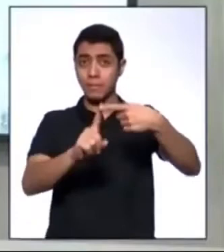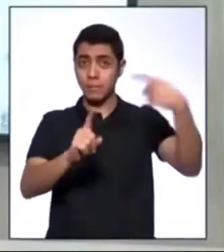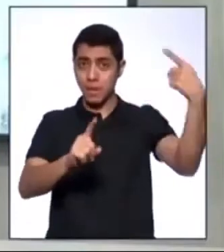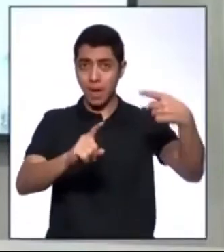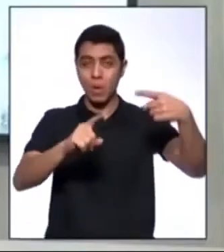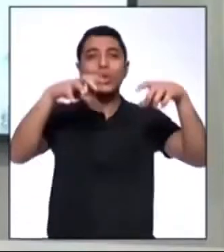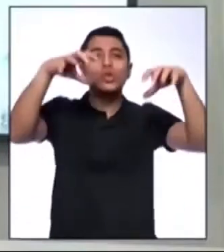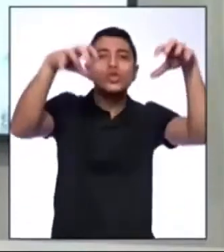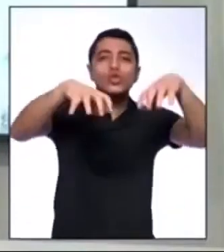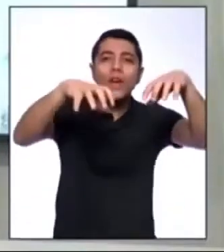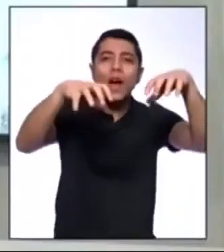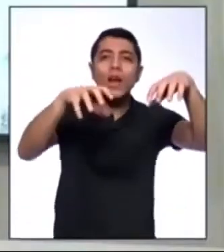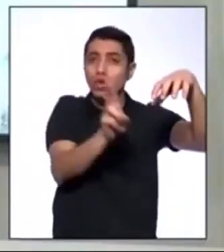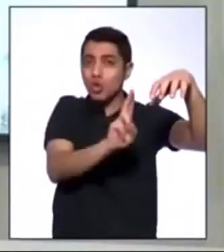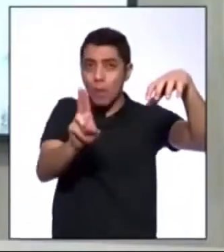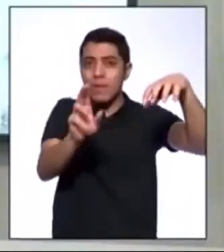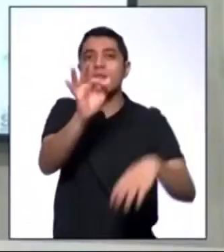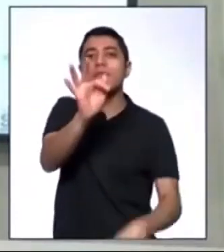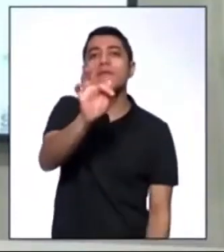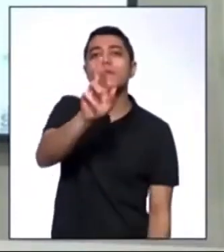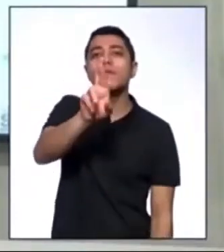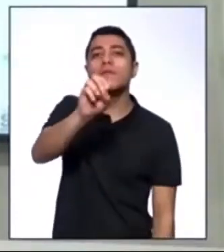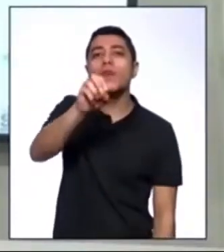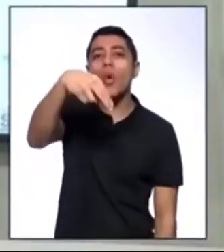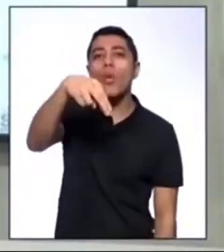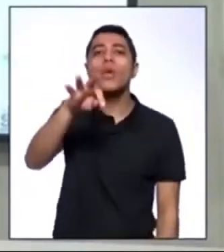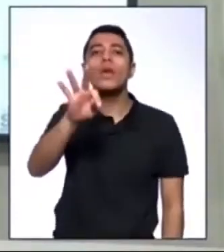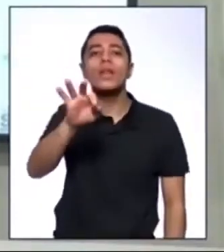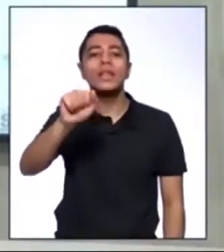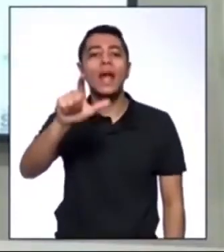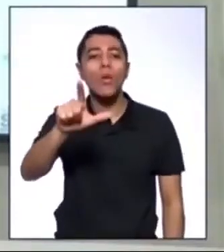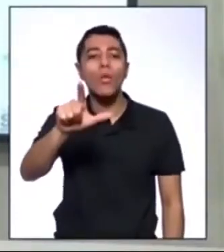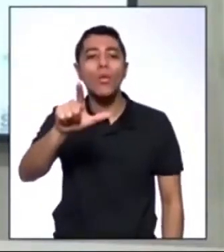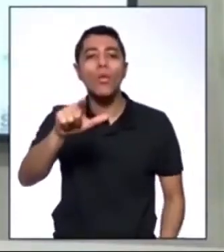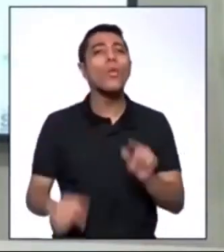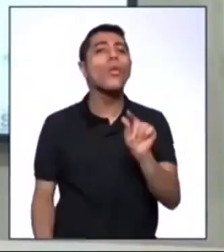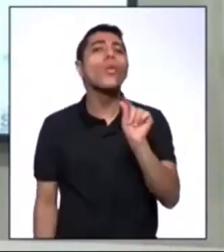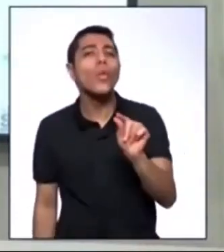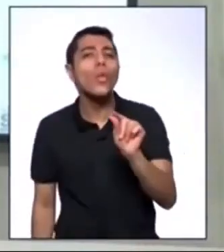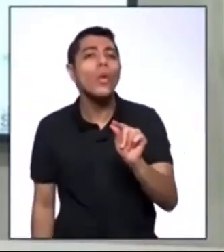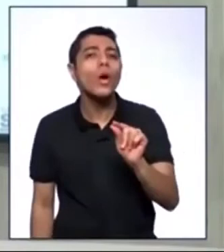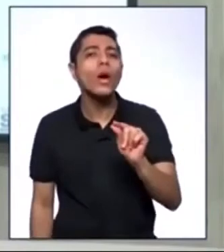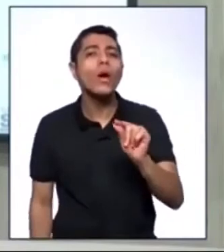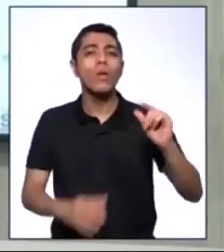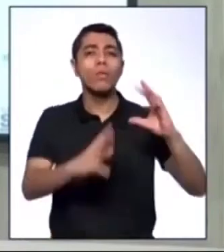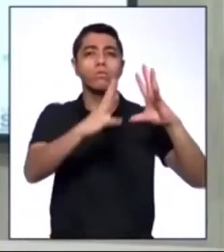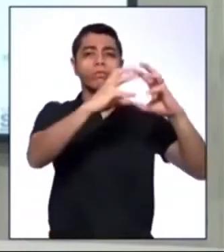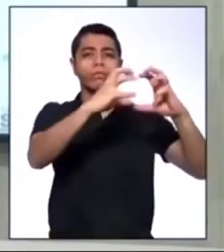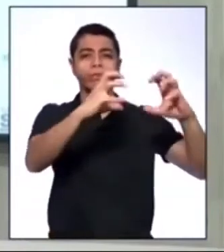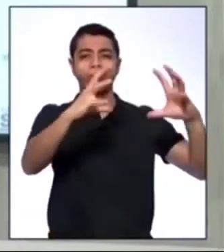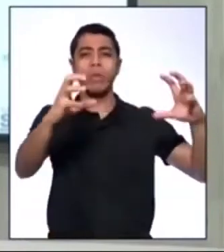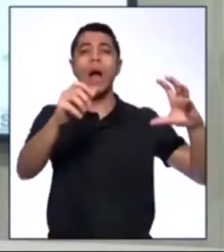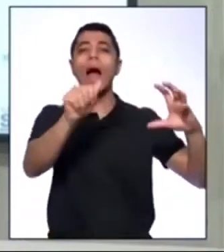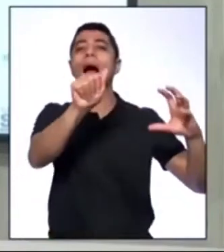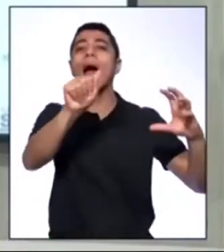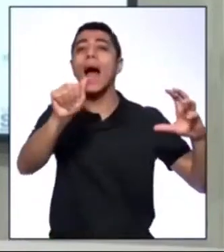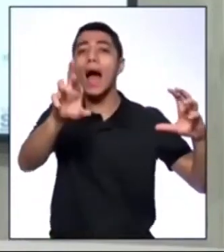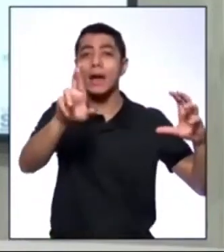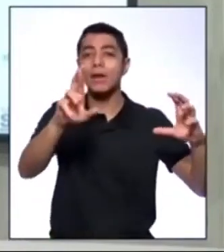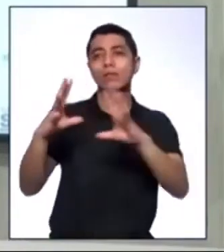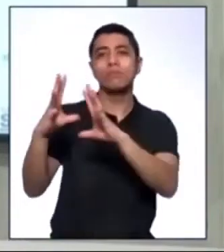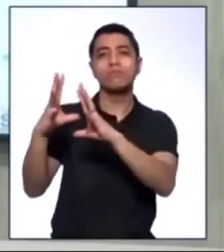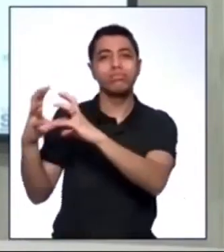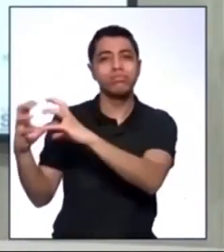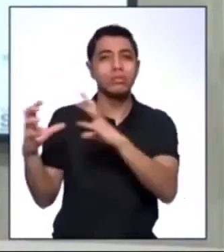Bom, uma chuva frontal forma a partir do encontro de massas Massas de ar com características